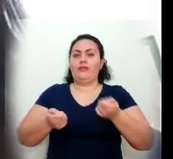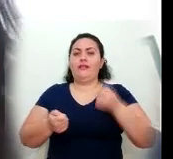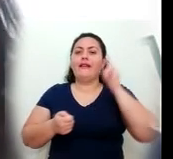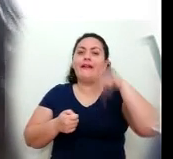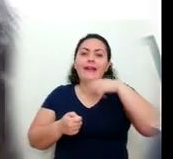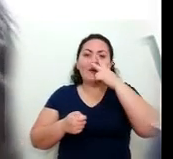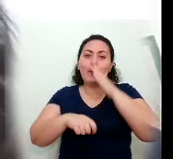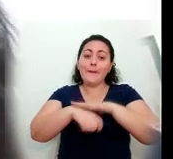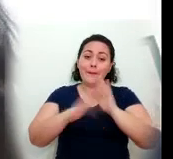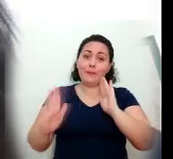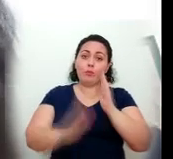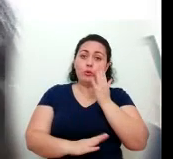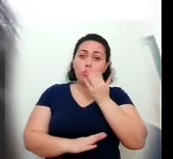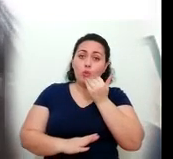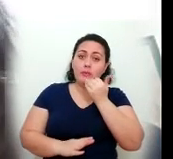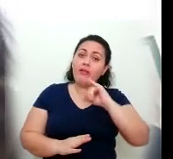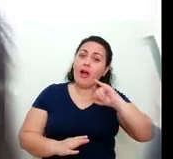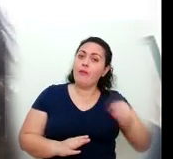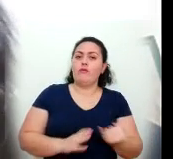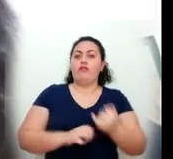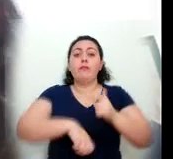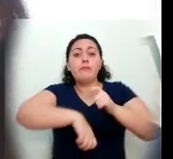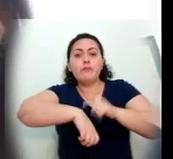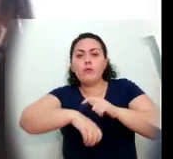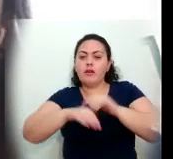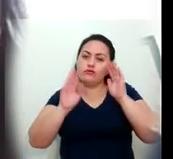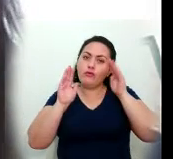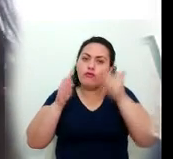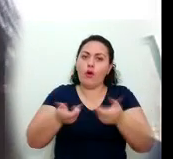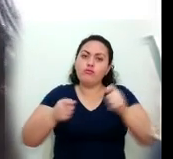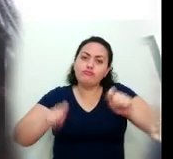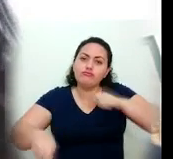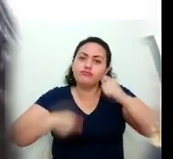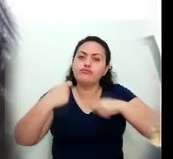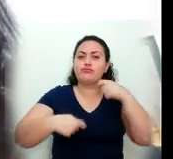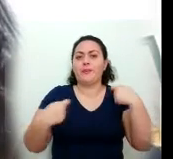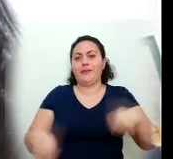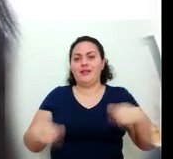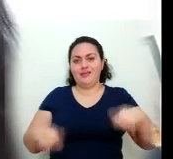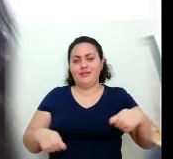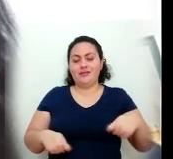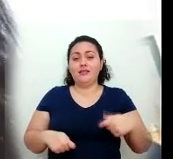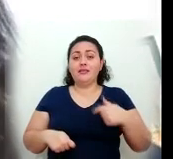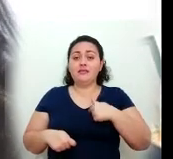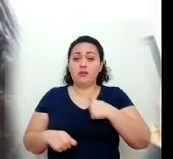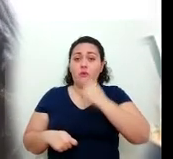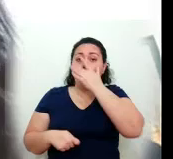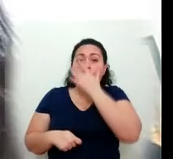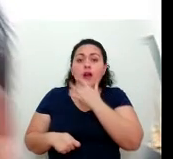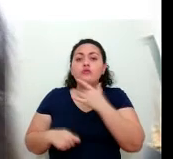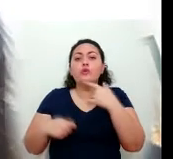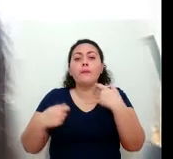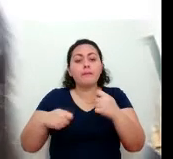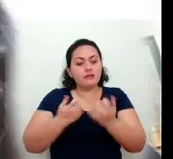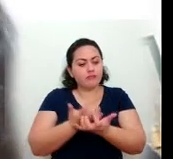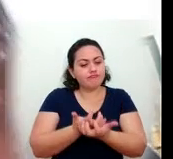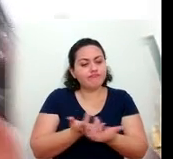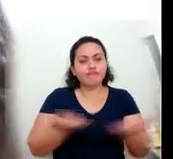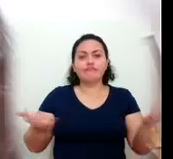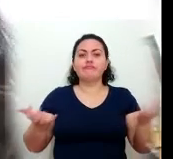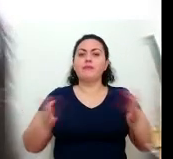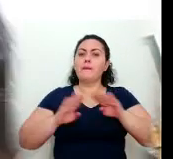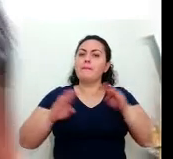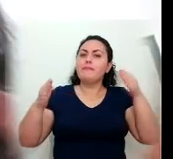o espaço da refeição para fazer a refeição. E eu acho que esse ritual do colocar, né? Pôr a mesa, né?